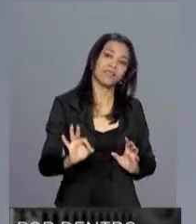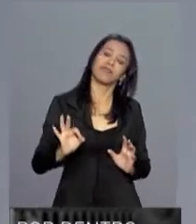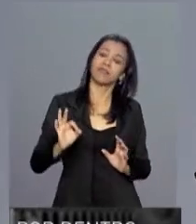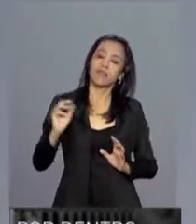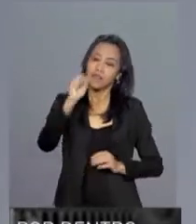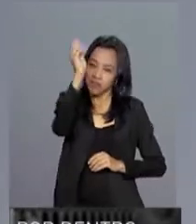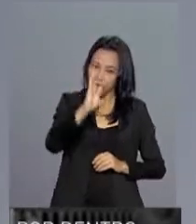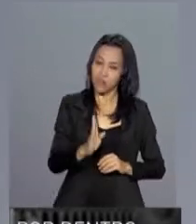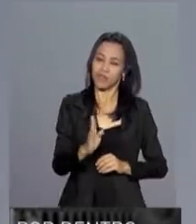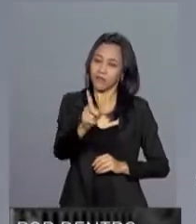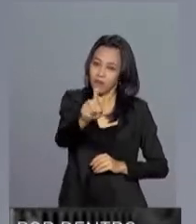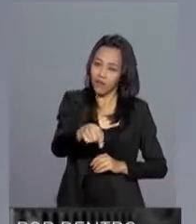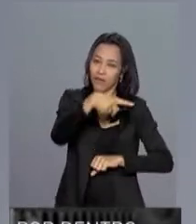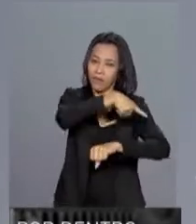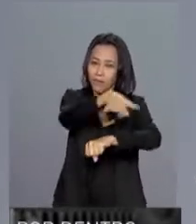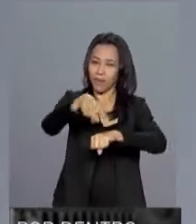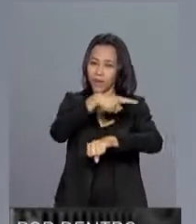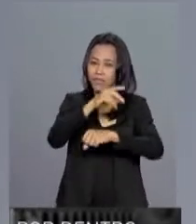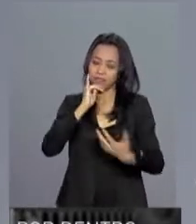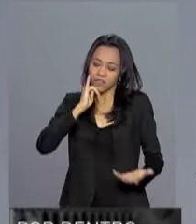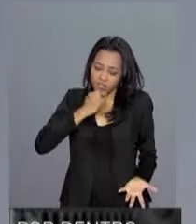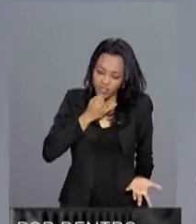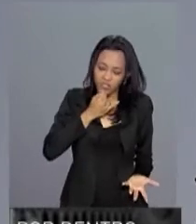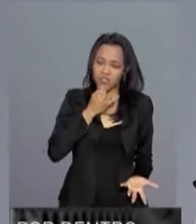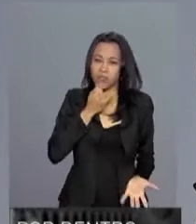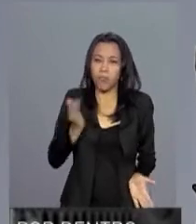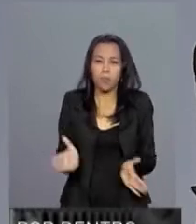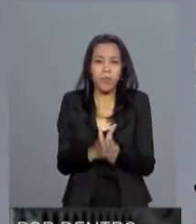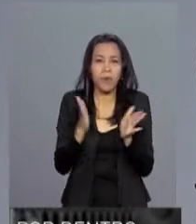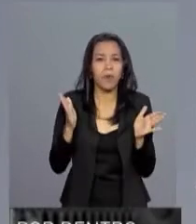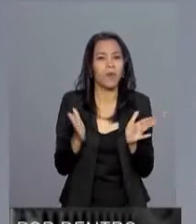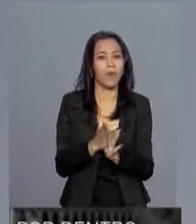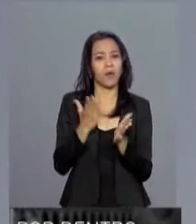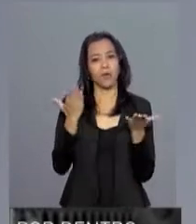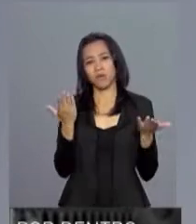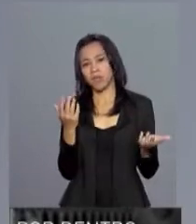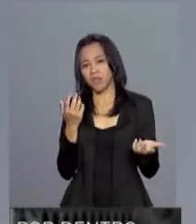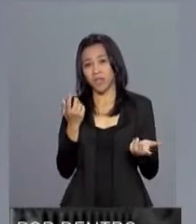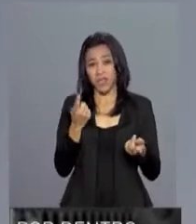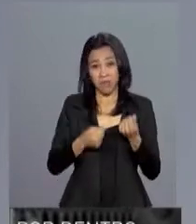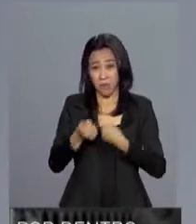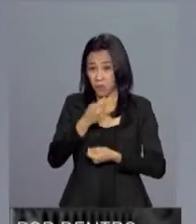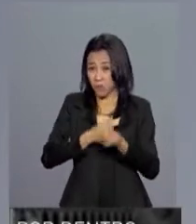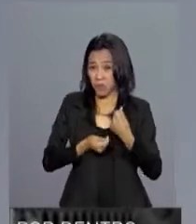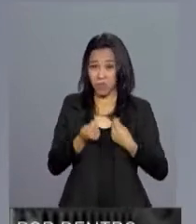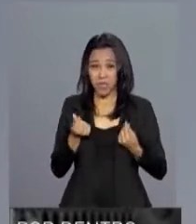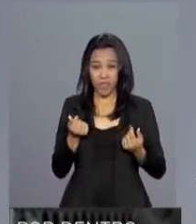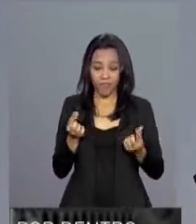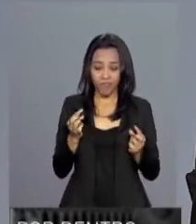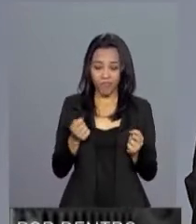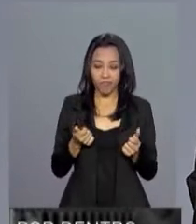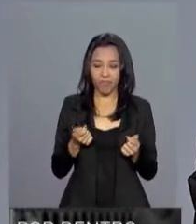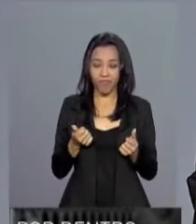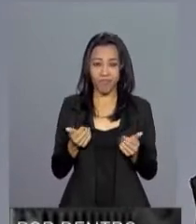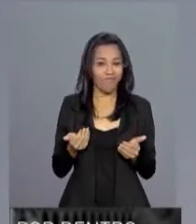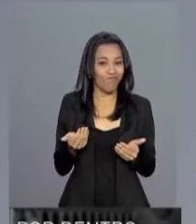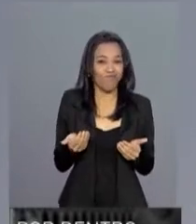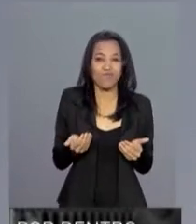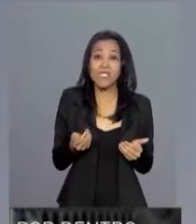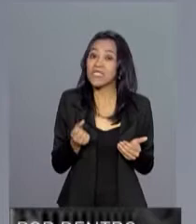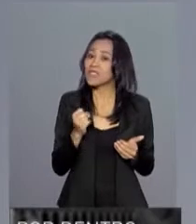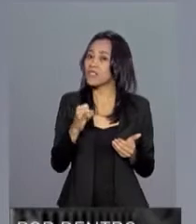brasil seria um país muito mais triste muito mais pobre e como economia criativa muito menos desenvolvidas nós não tivéssemos